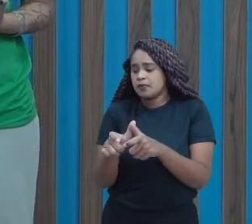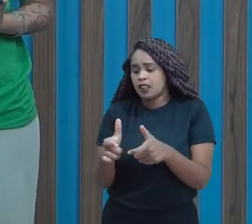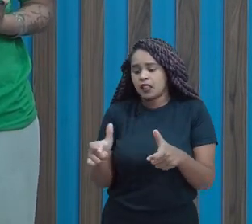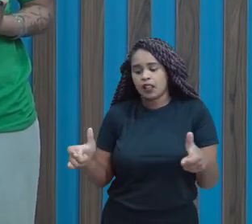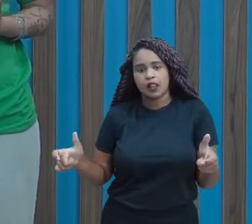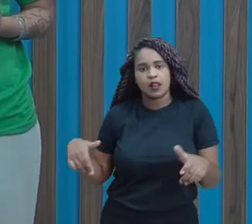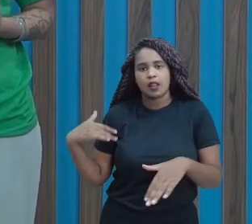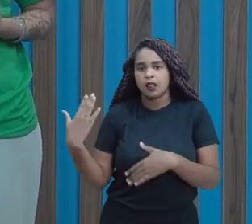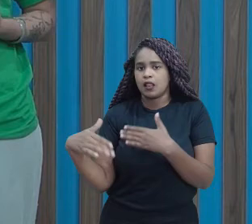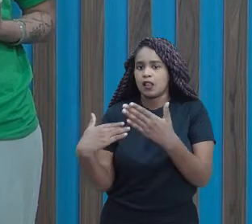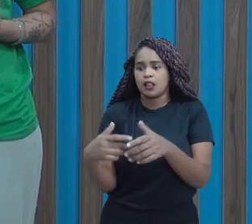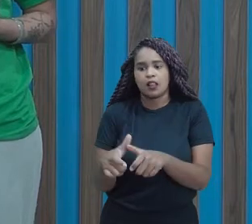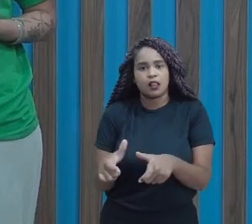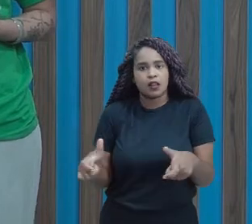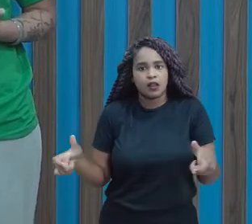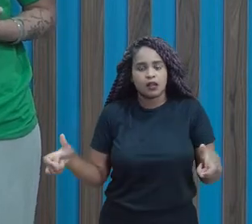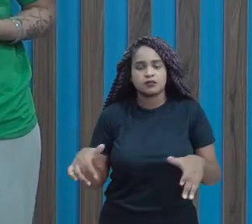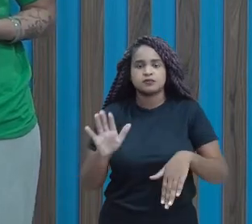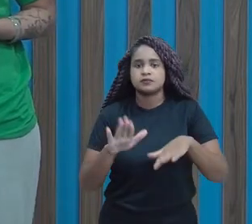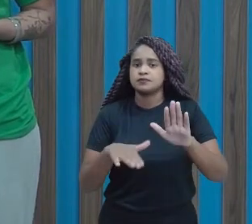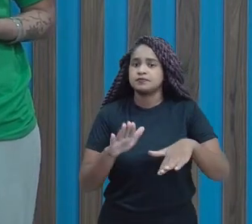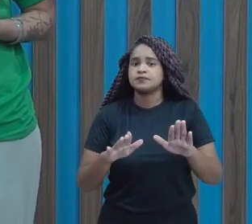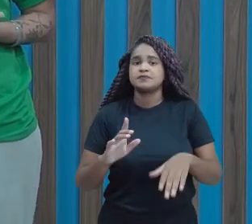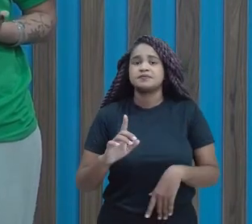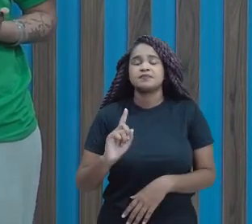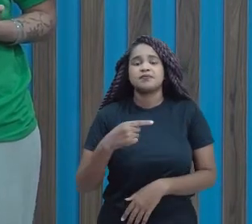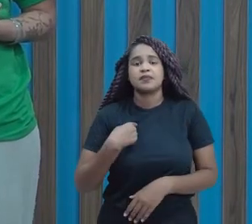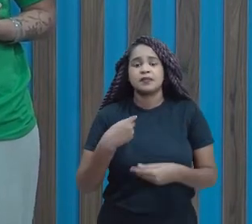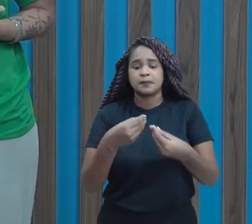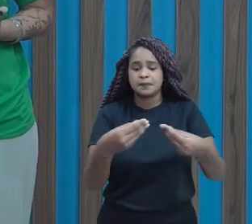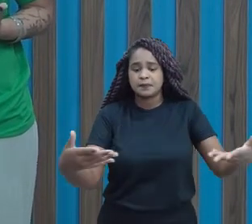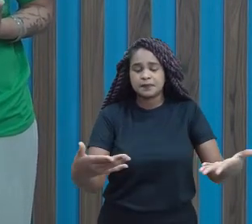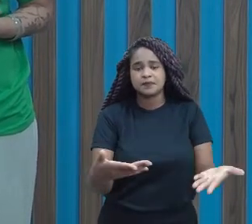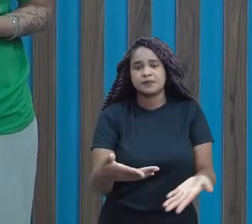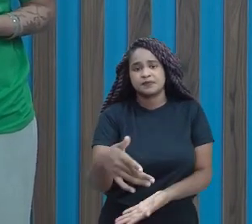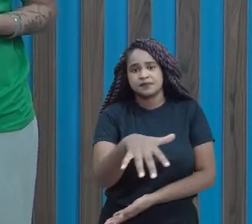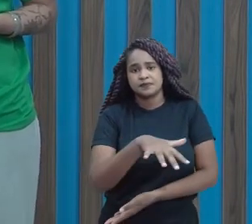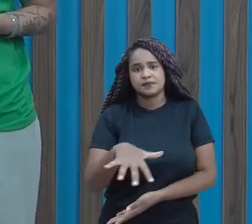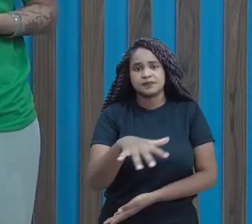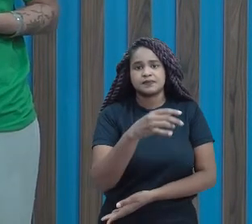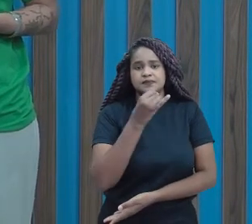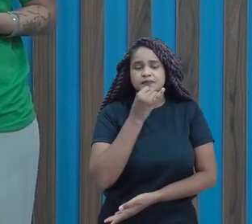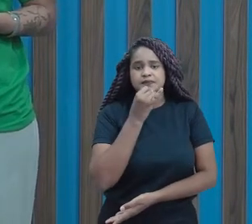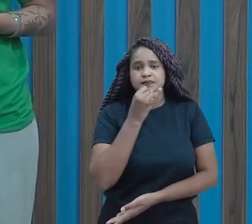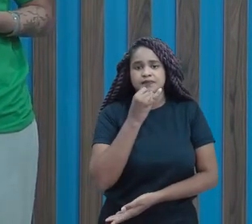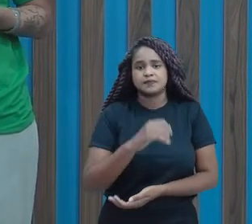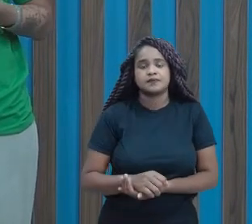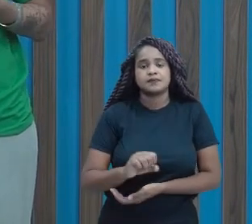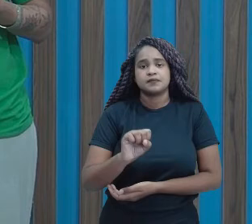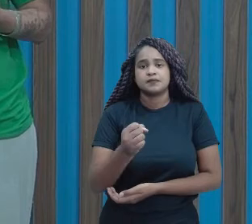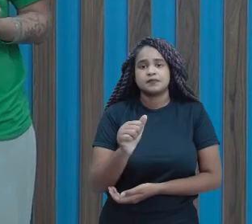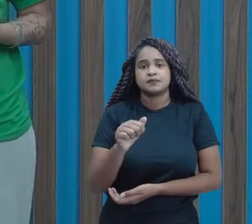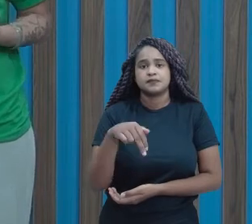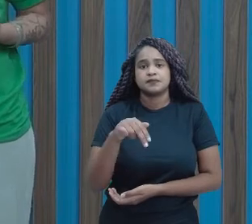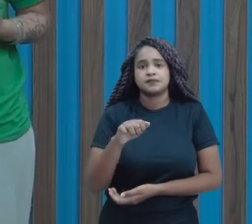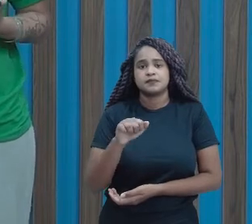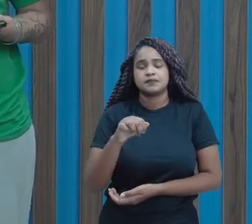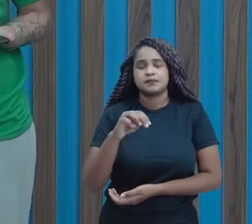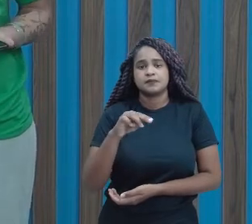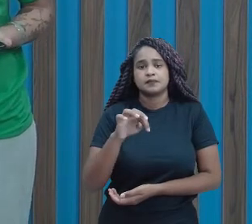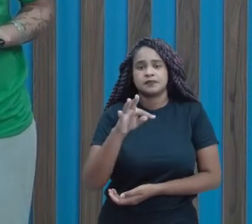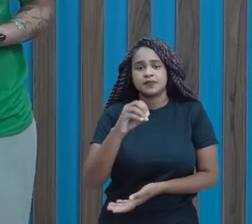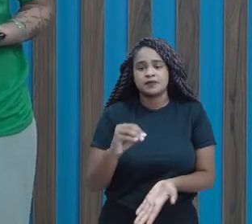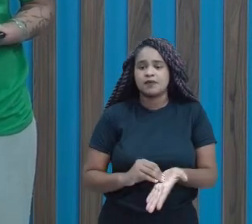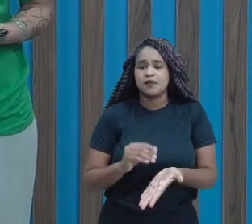e muitas vezes a gente causa muitos impactos, por exemplo, saneamento, né? Básico, a falta de água, e